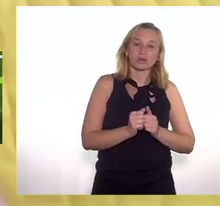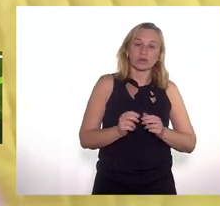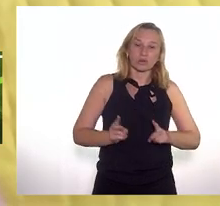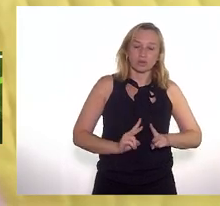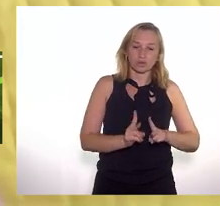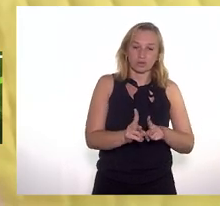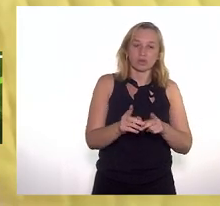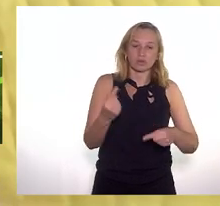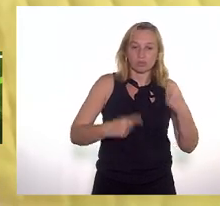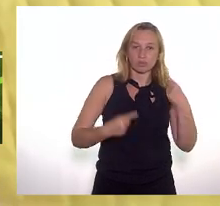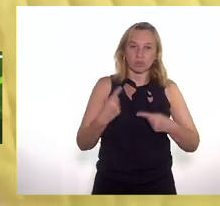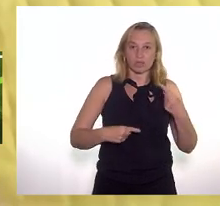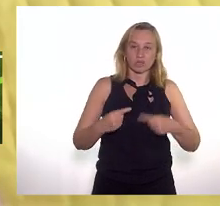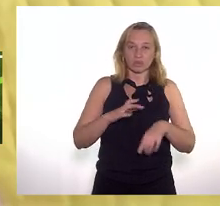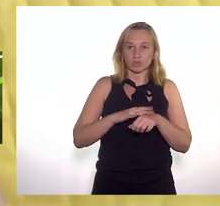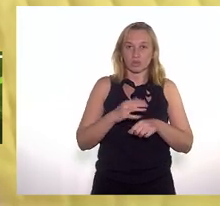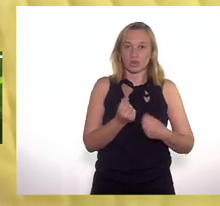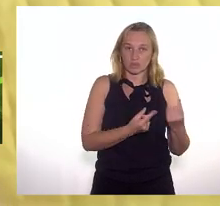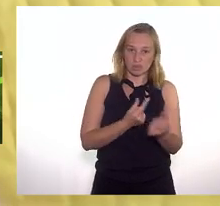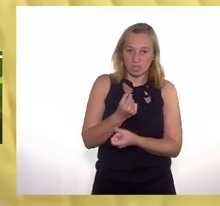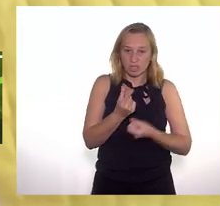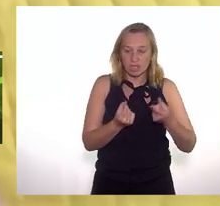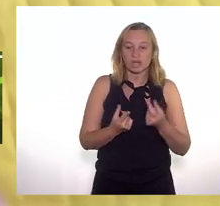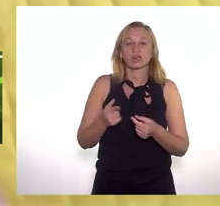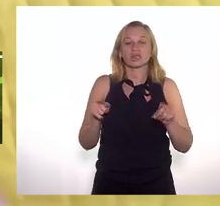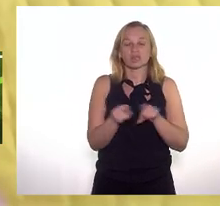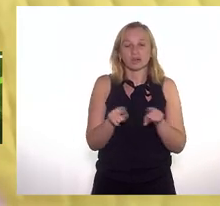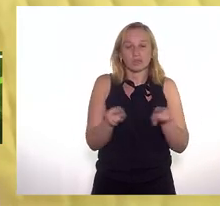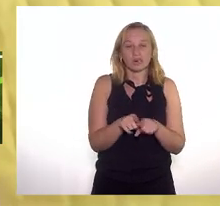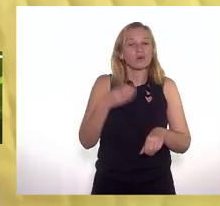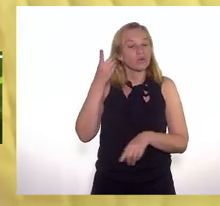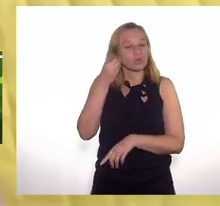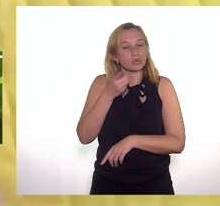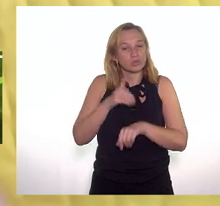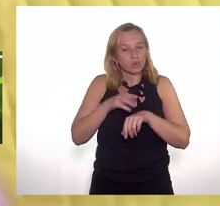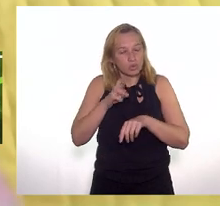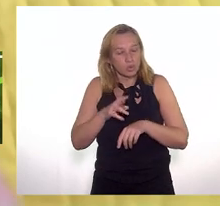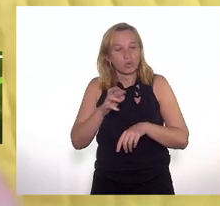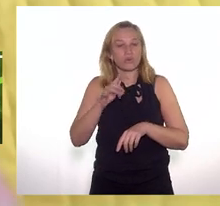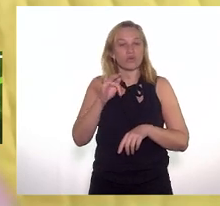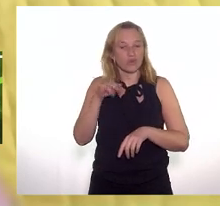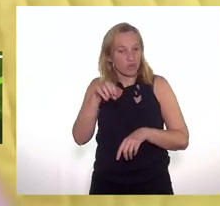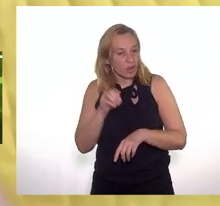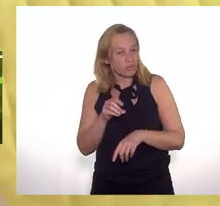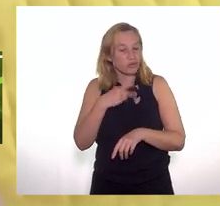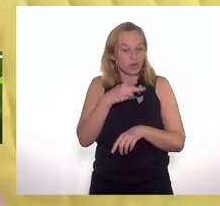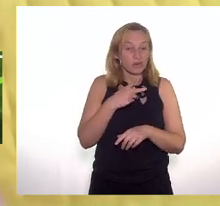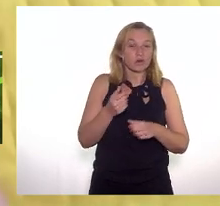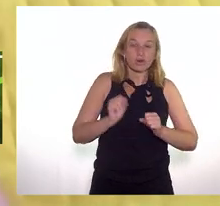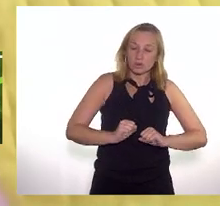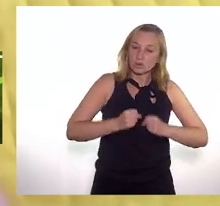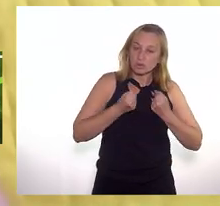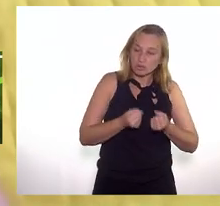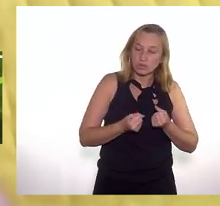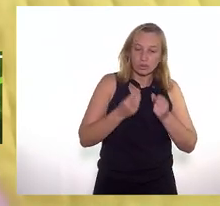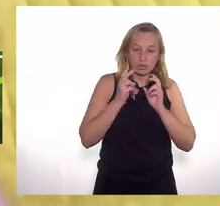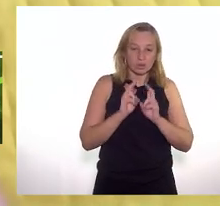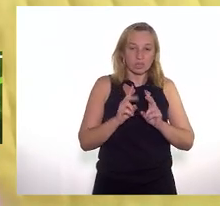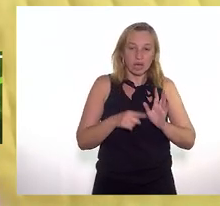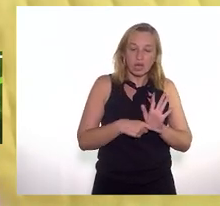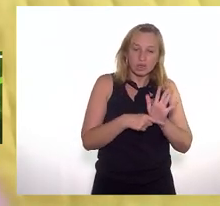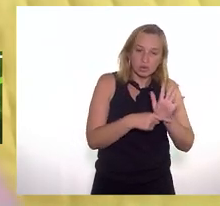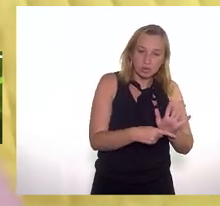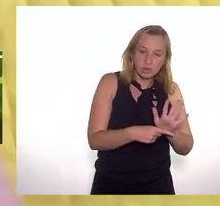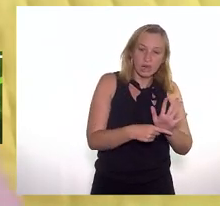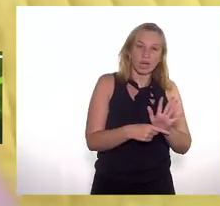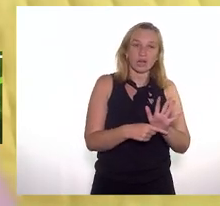uma política de doenças raras. E, como o doutor Flávio falou, nós precisamos recuperar esse olhar para alta